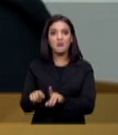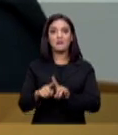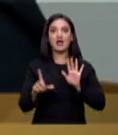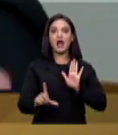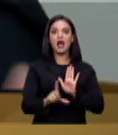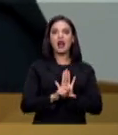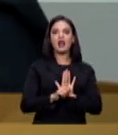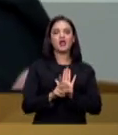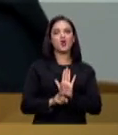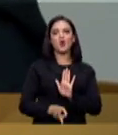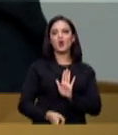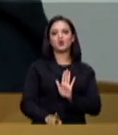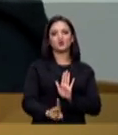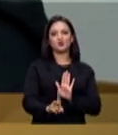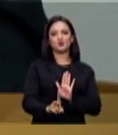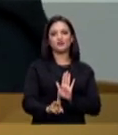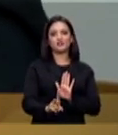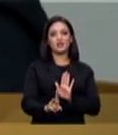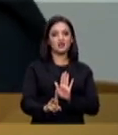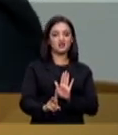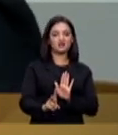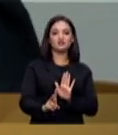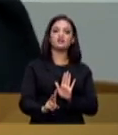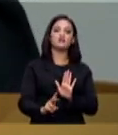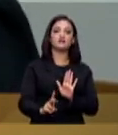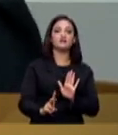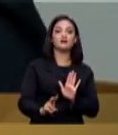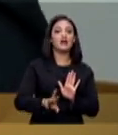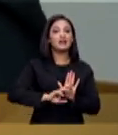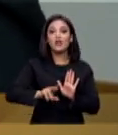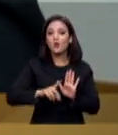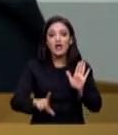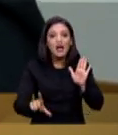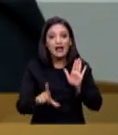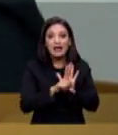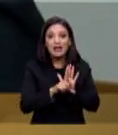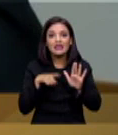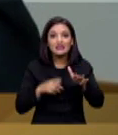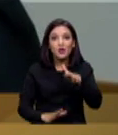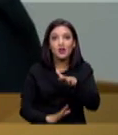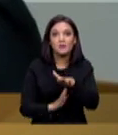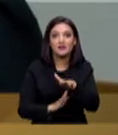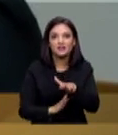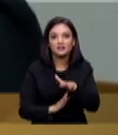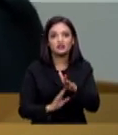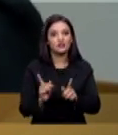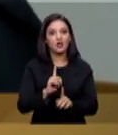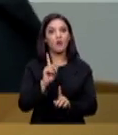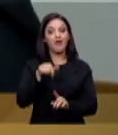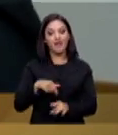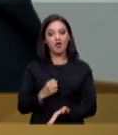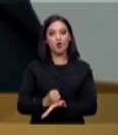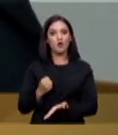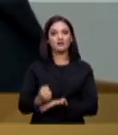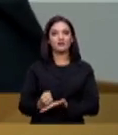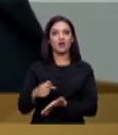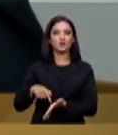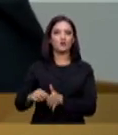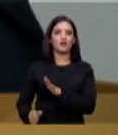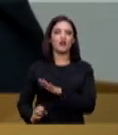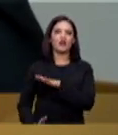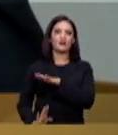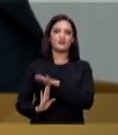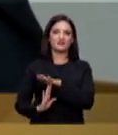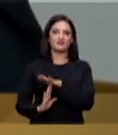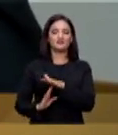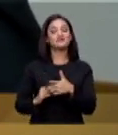lei não tem limite. Não foi a lei que teve limite de 12 meses, é o contrato. Eu tive essa dúvida também, Vossa